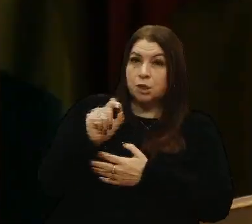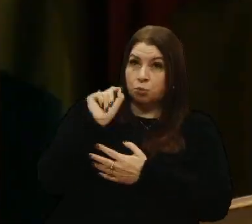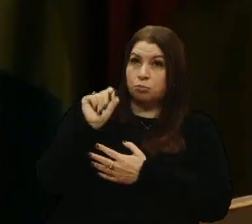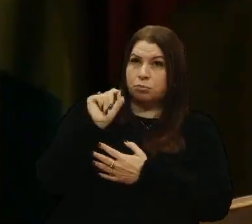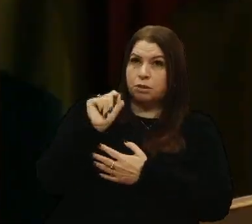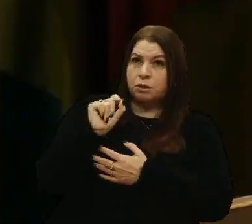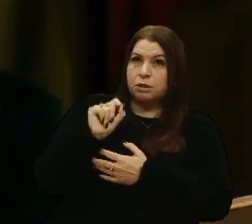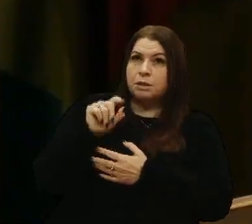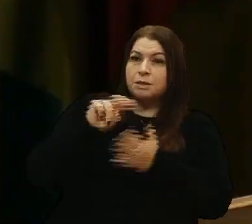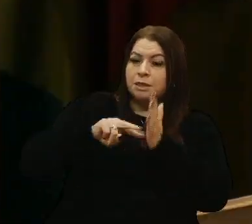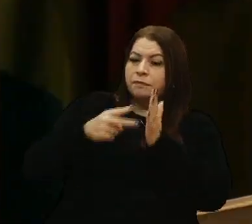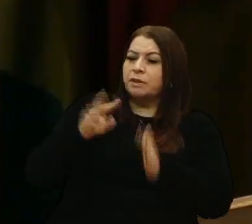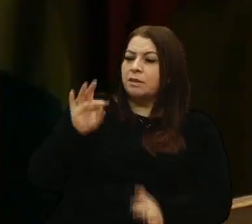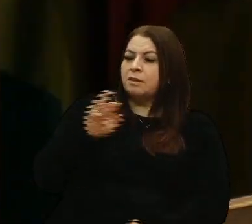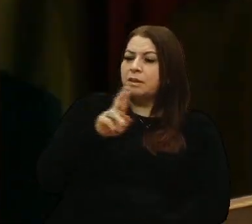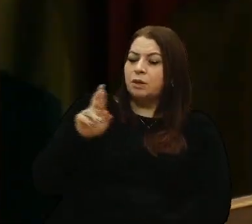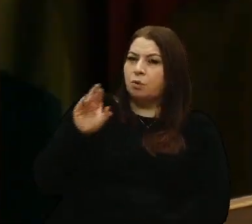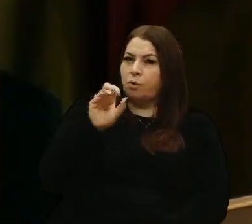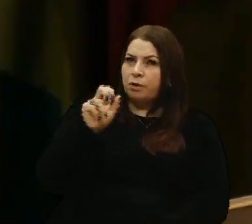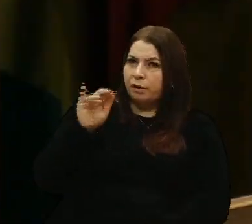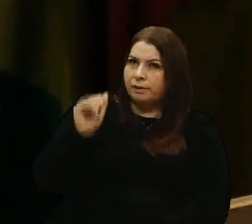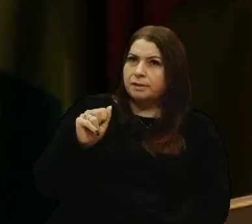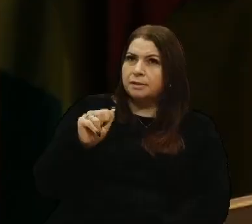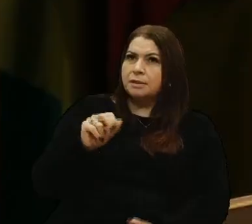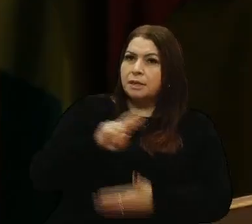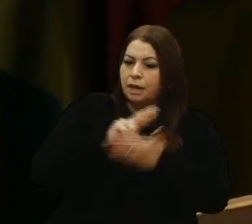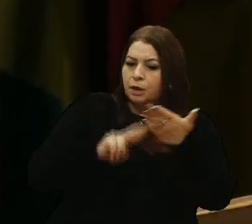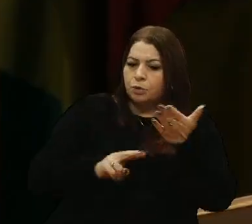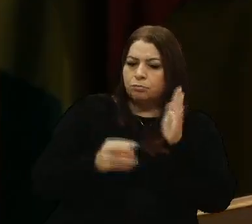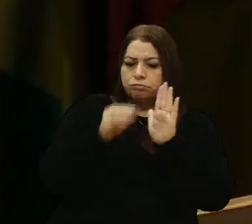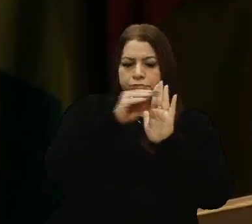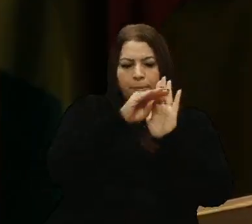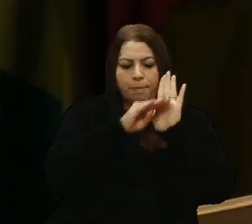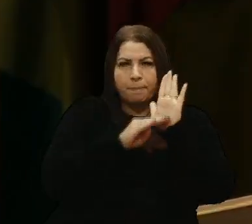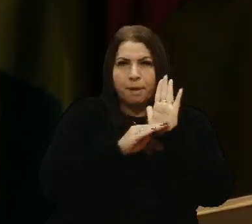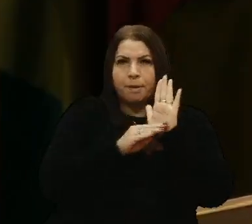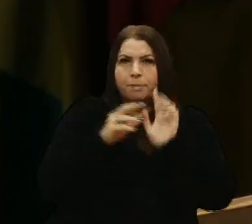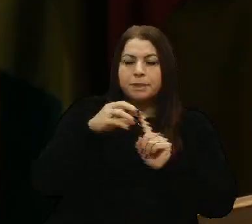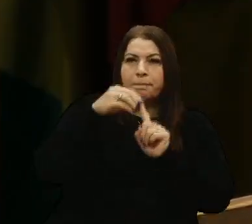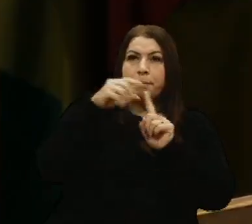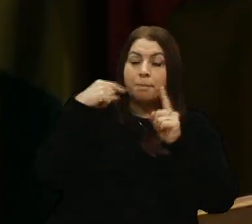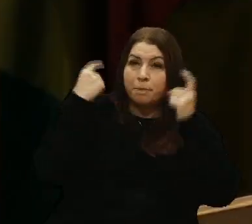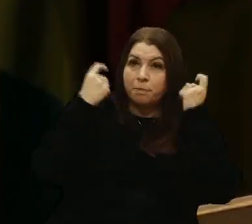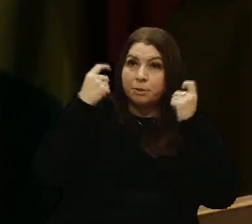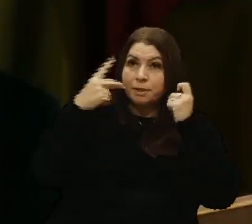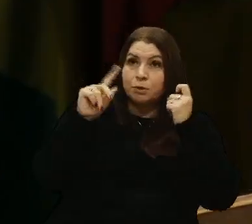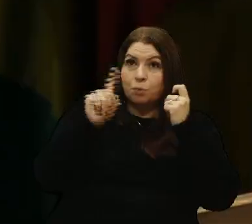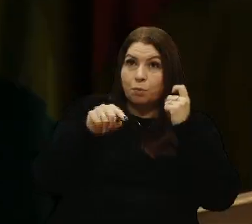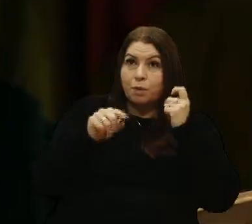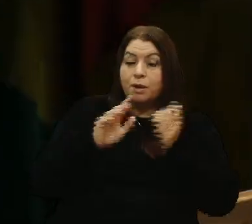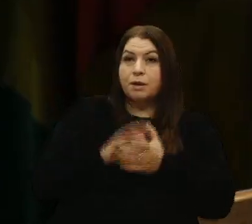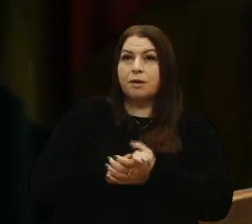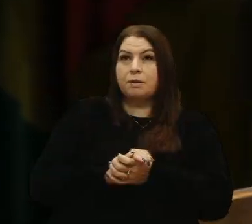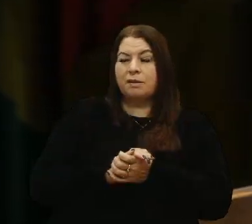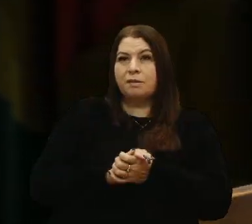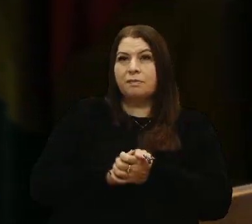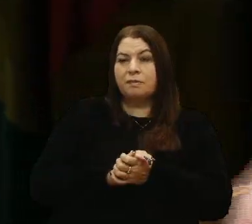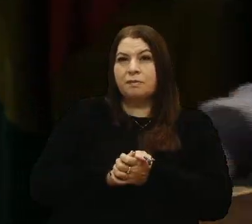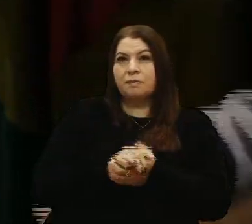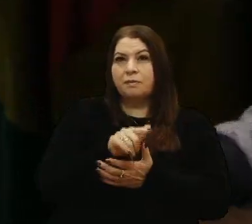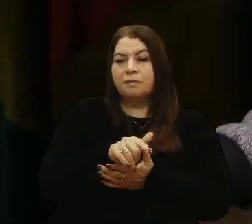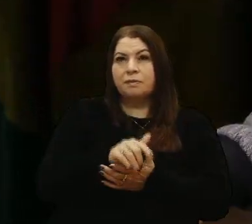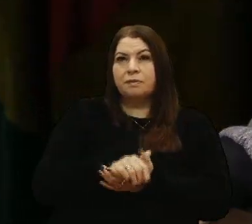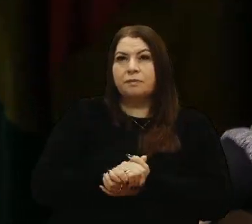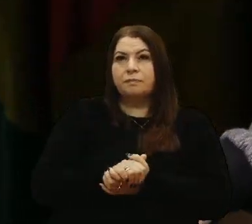de terrorismo, e declarou nesse relatório, principal preocupação dele, sabe qual era, vereador Cristiano Becker? O